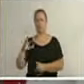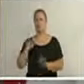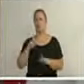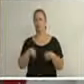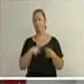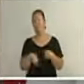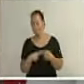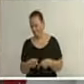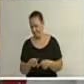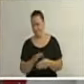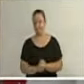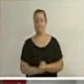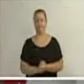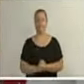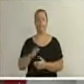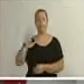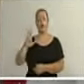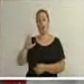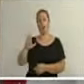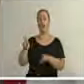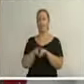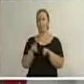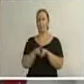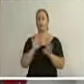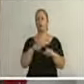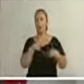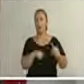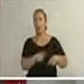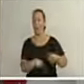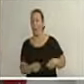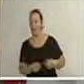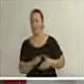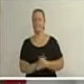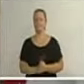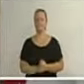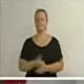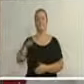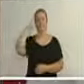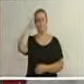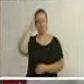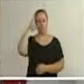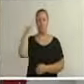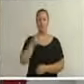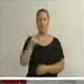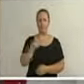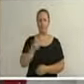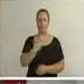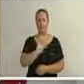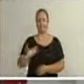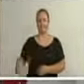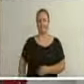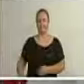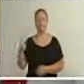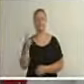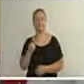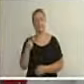Lula cometeu pedalada no primeiro mandato. No segundo mandato. O presidente Dilma cometeu no primeiro mandato. E eu, inclusive, mostrei isso